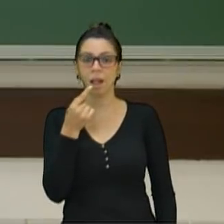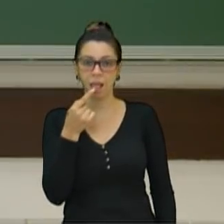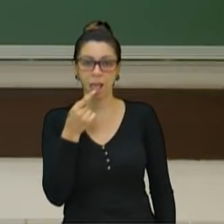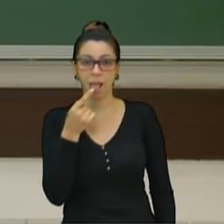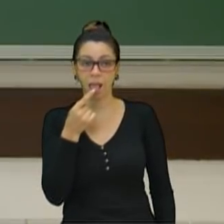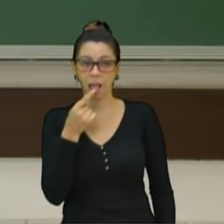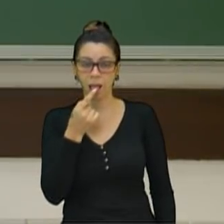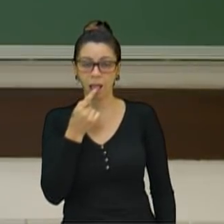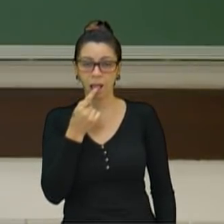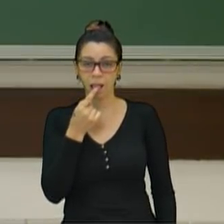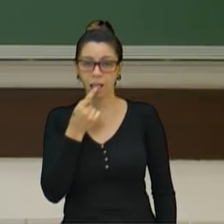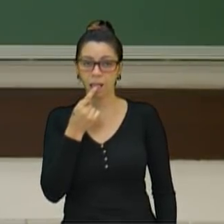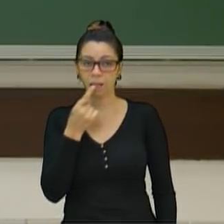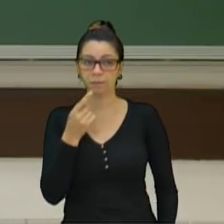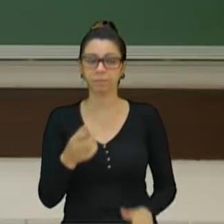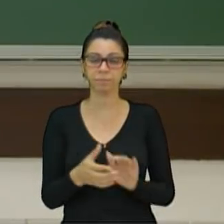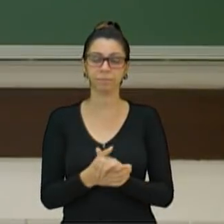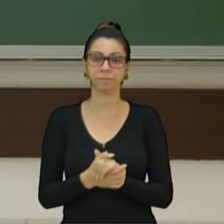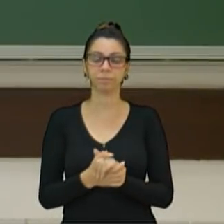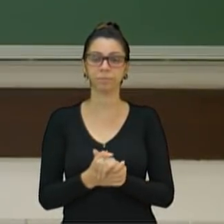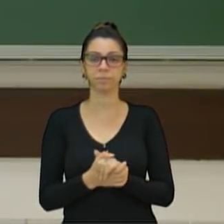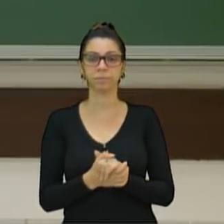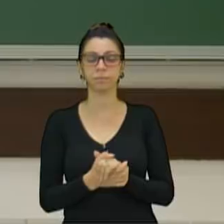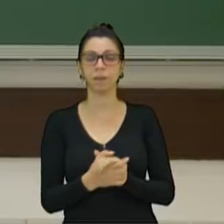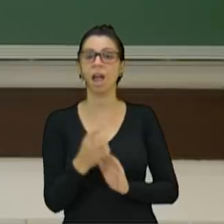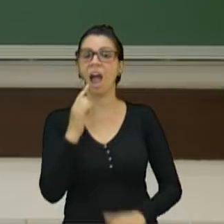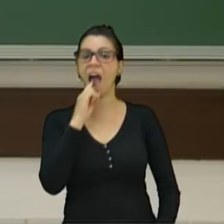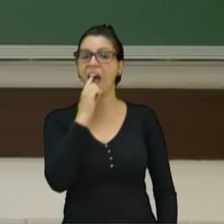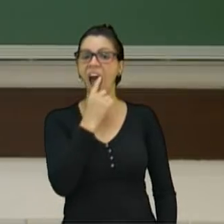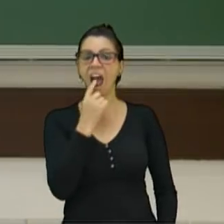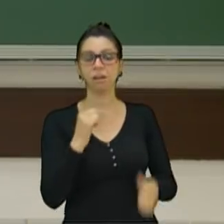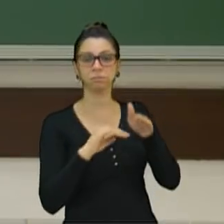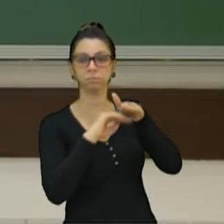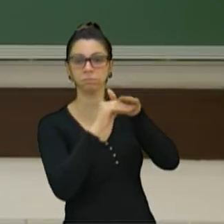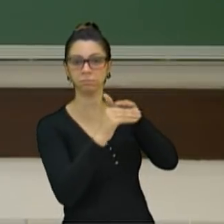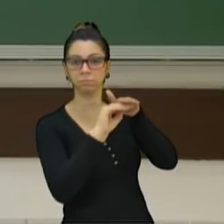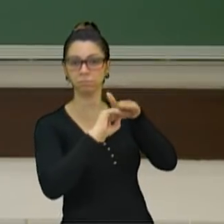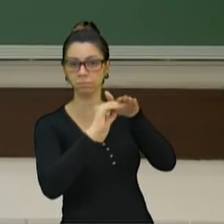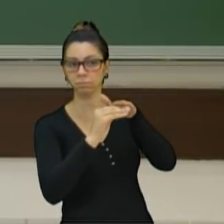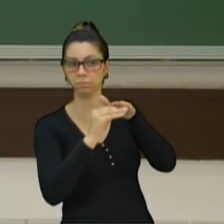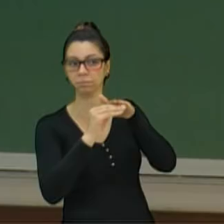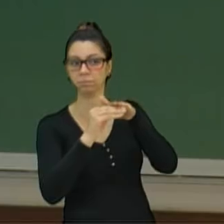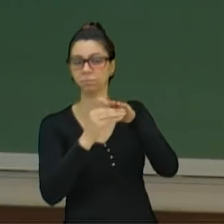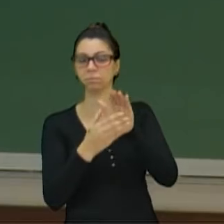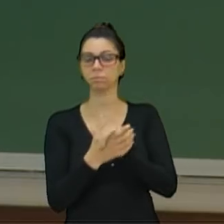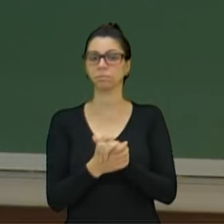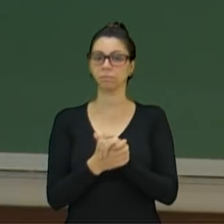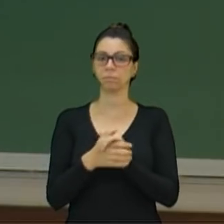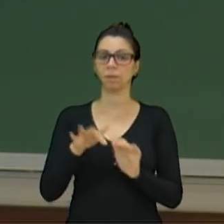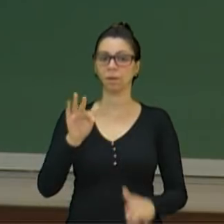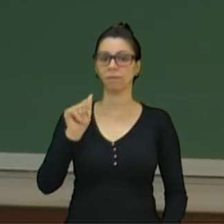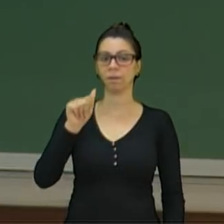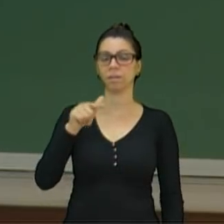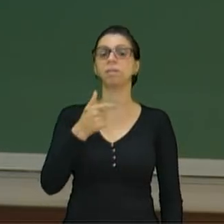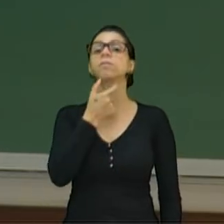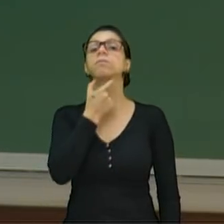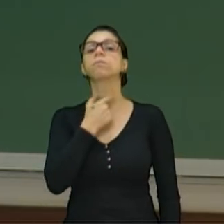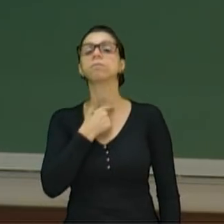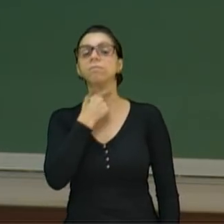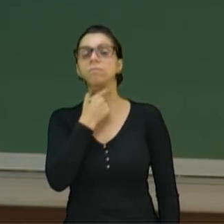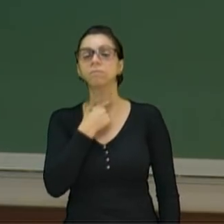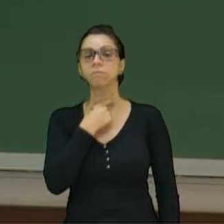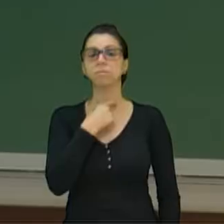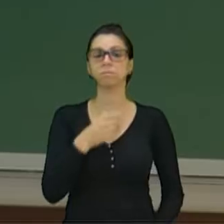tem as papilas, o céu da boca, o palato duro e mole, na faringe, que é a nossa garganta, e a